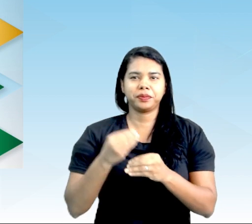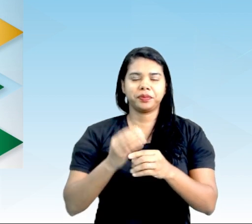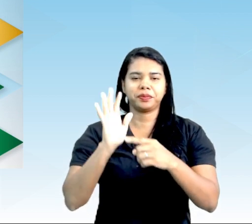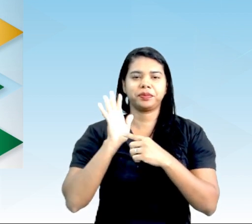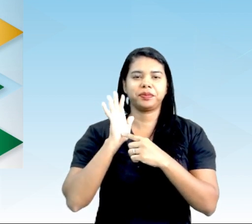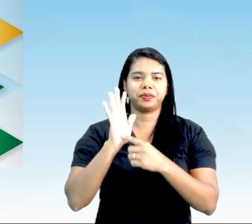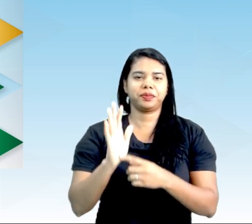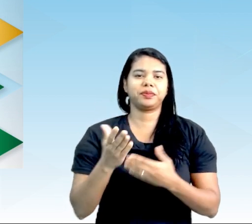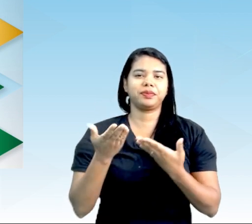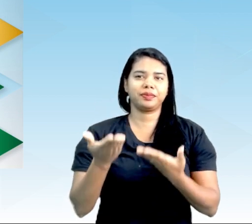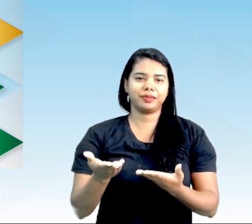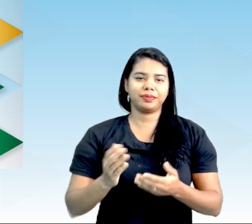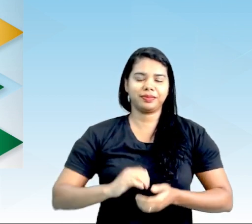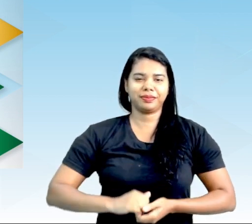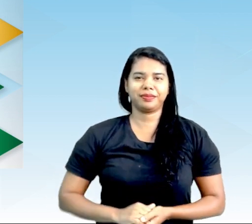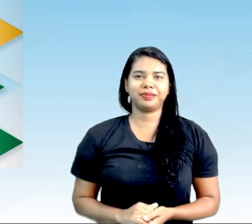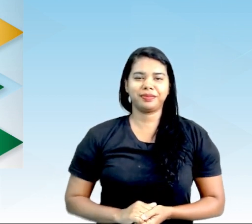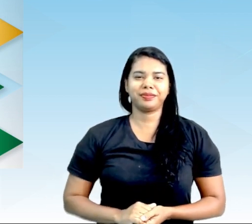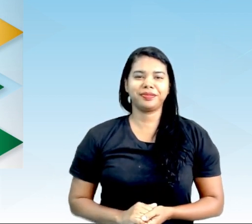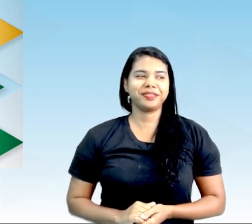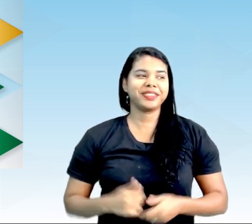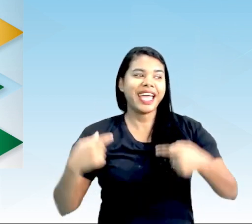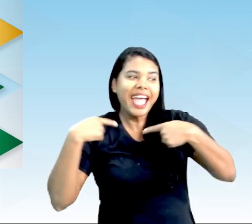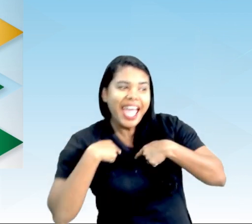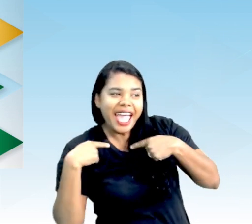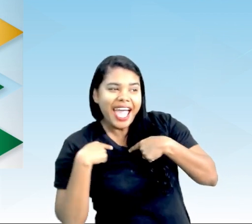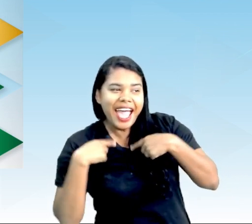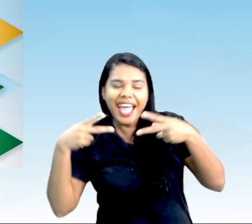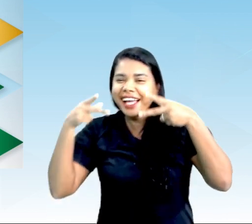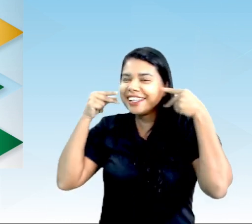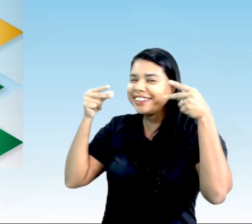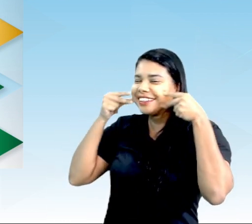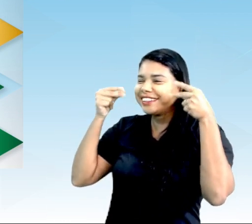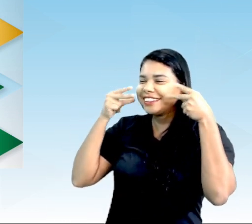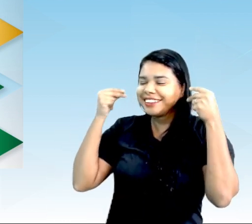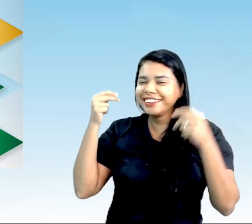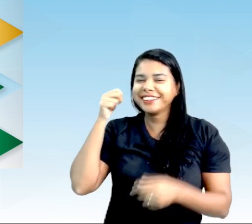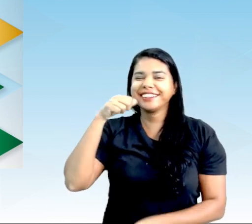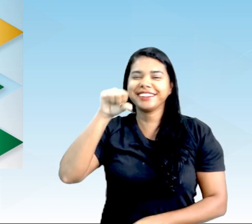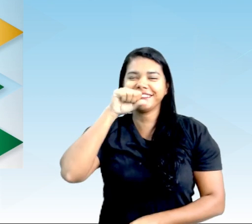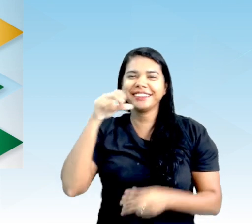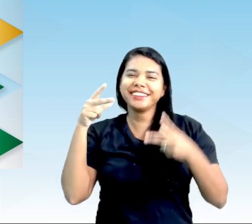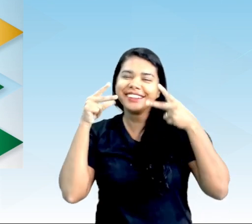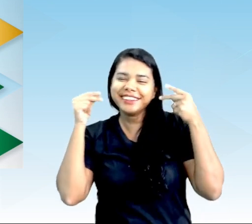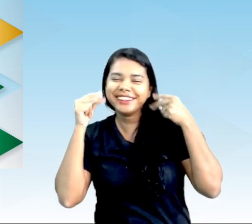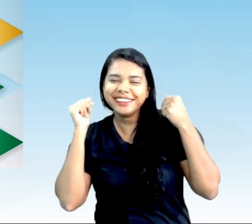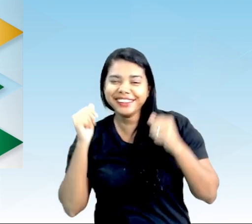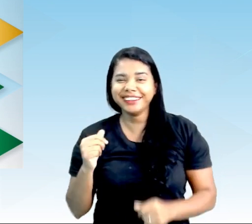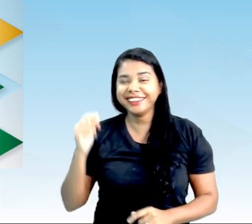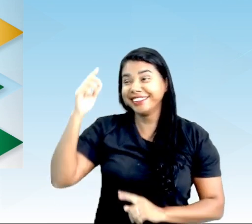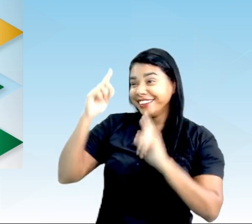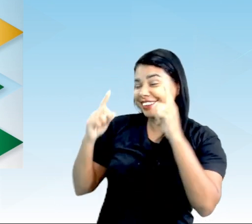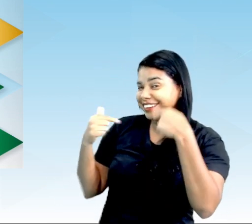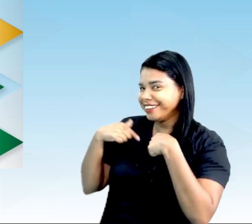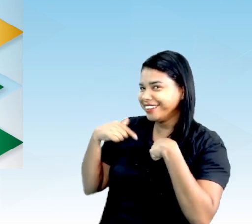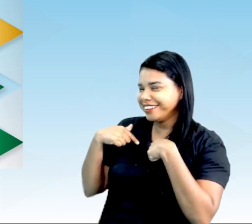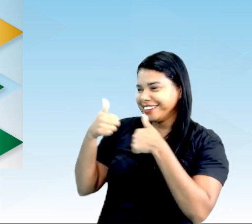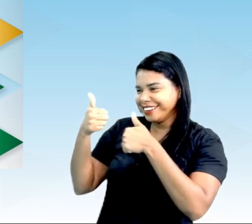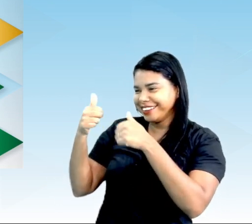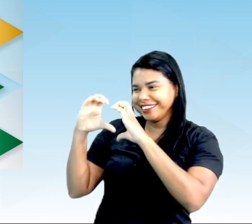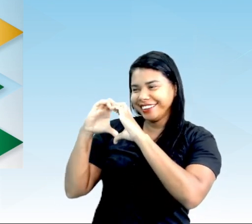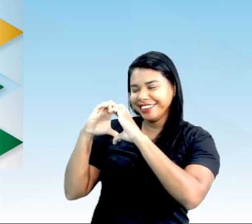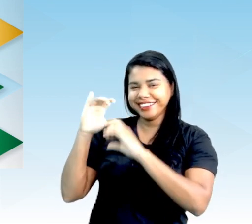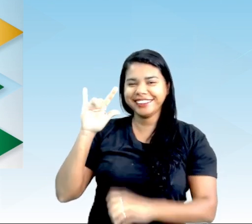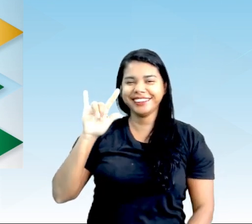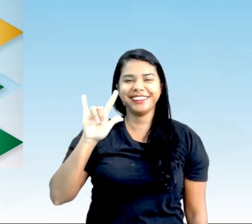para você a nossa equipe. Hoje ela está de volta, a mãe de Mia. A mãe de Mia, Joyce, está conosco. É Joyce, tá? O